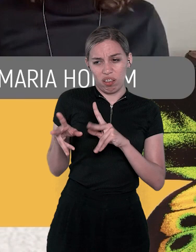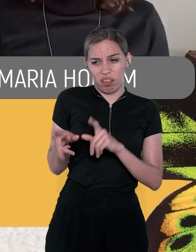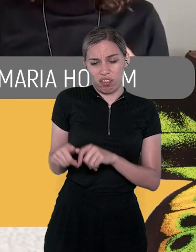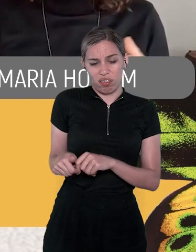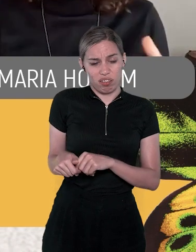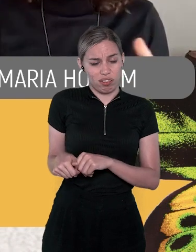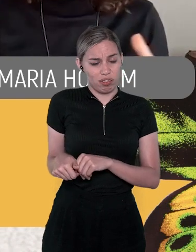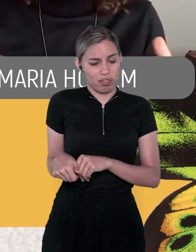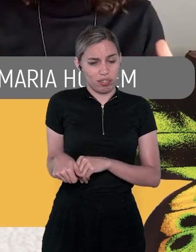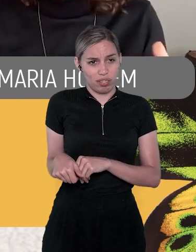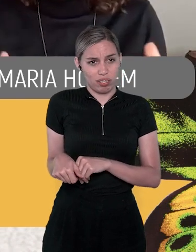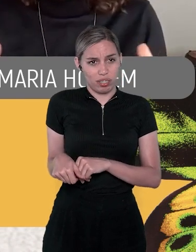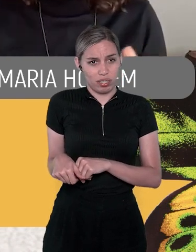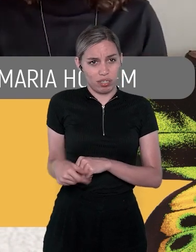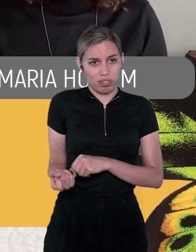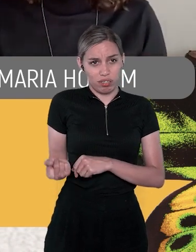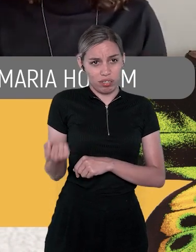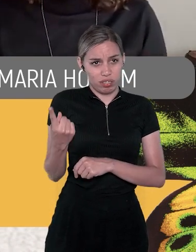isso. Espera aí,